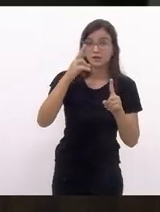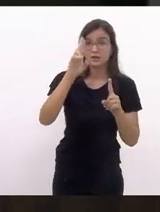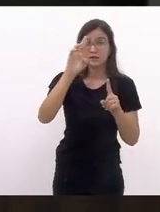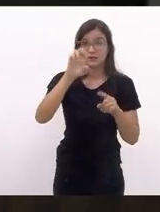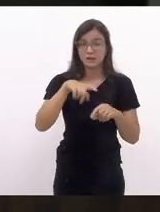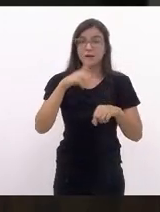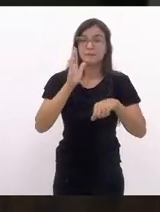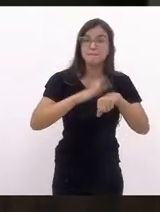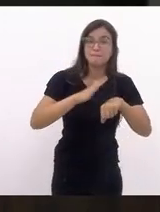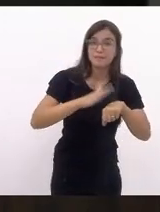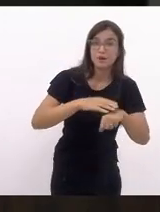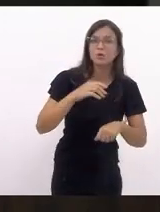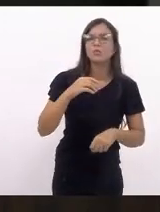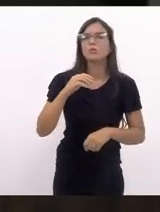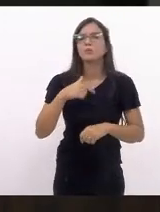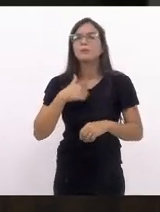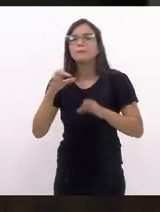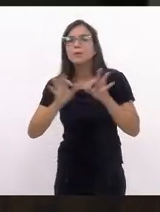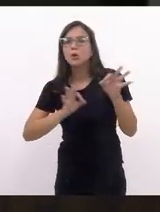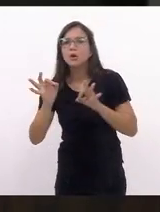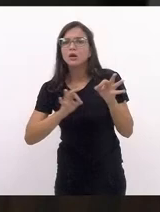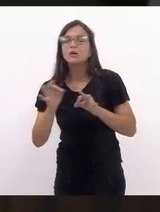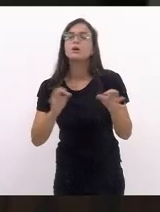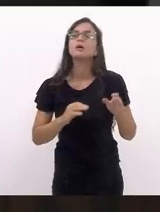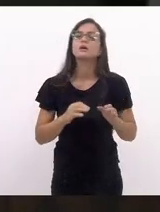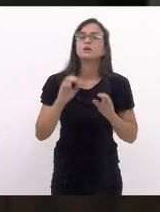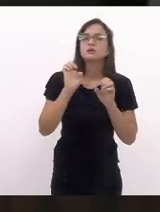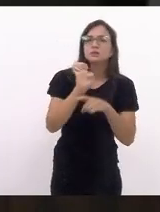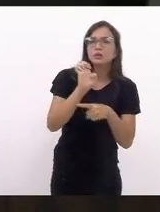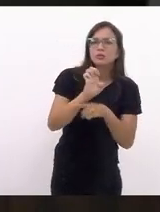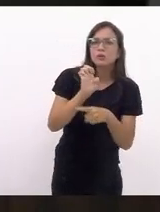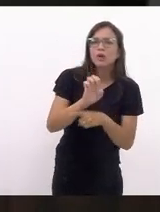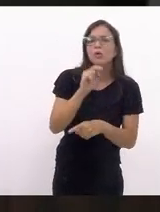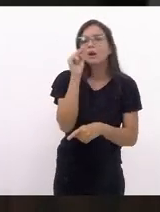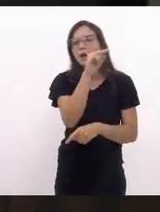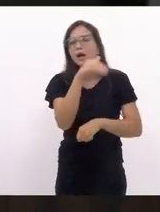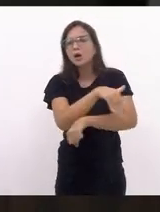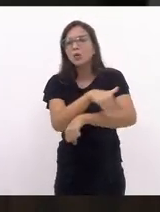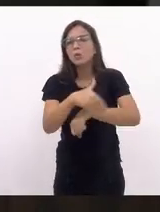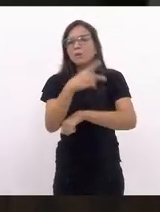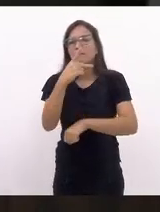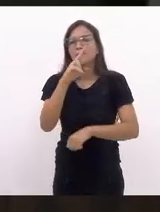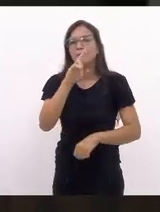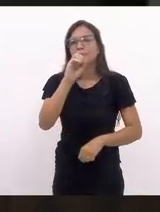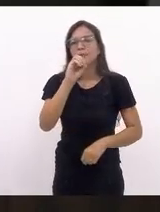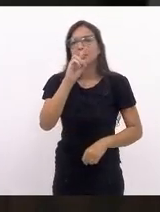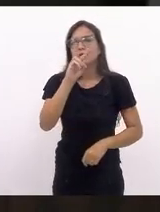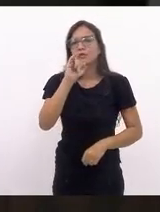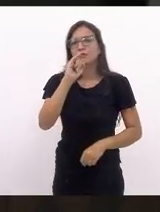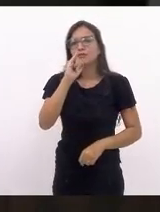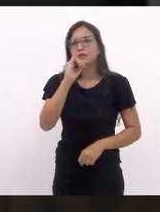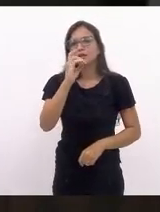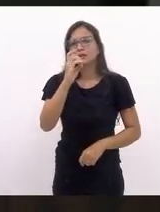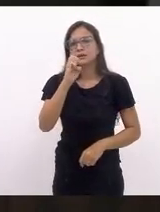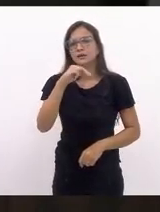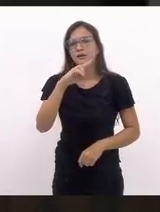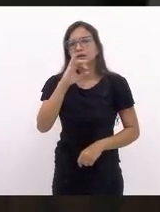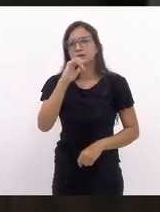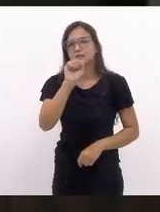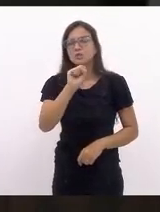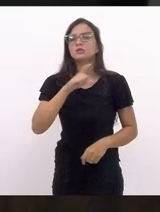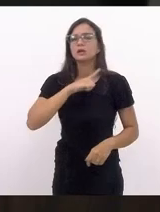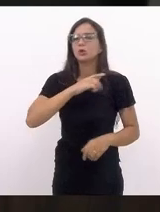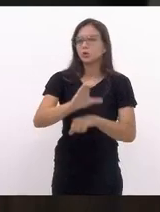programa Estadual de capacidade energética no estado Rio de Janeiro e dá outras providências pareceres da comissão de concessão de proporcionalidade com emenda